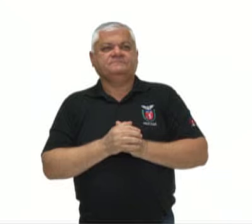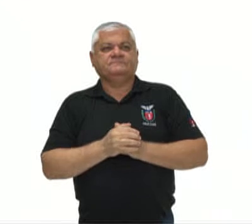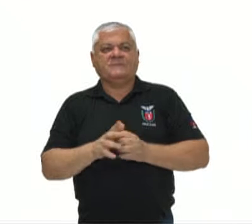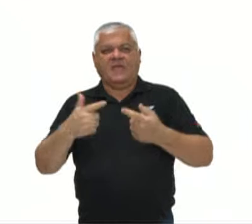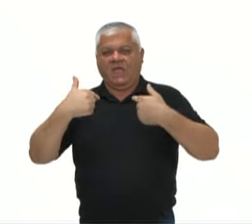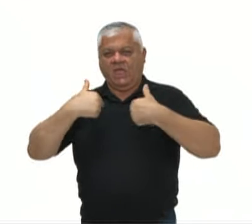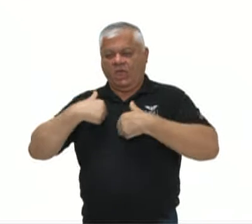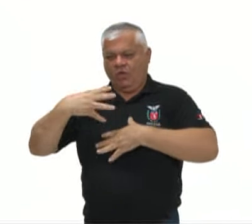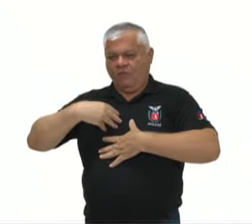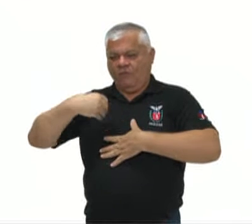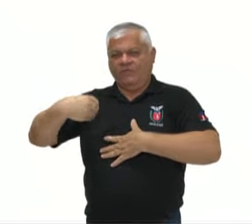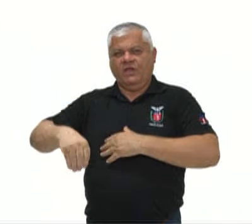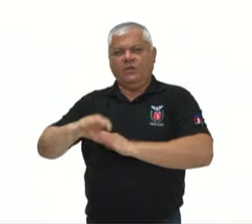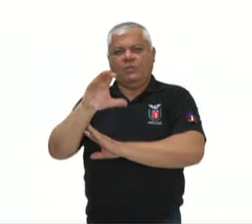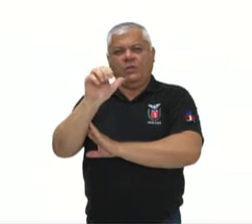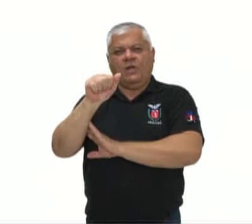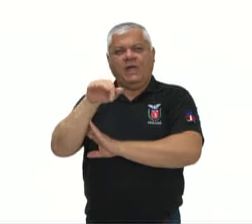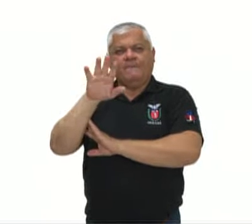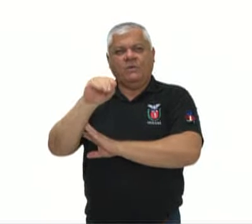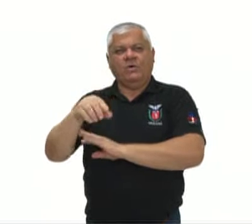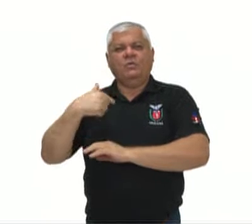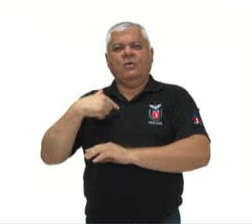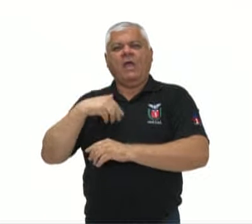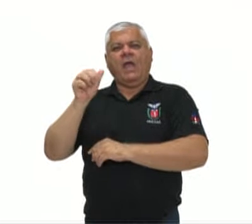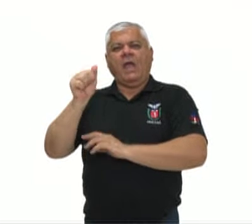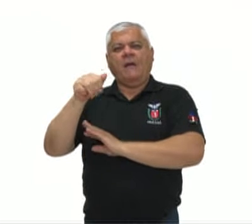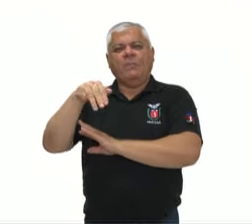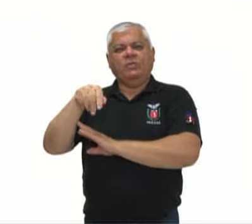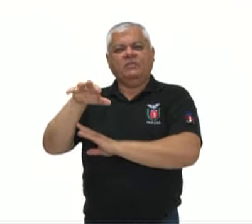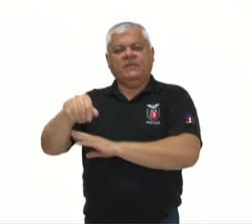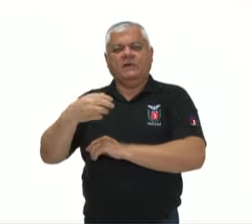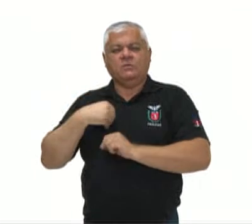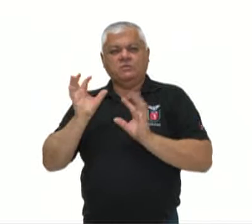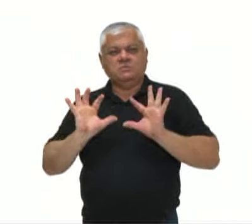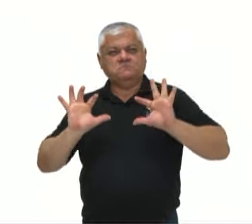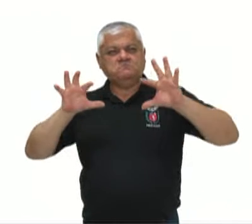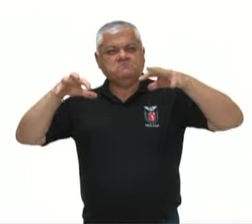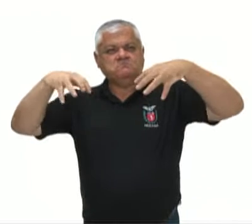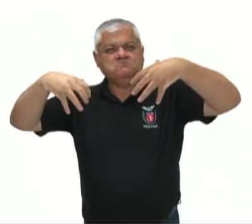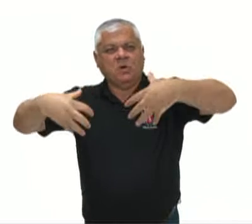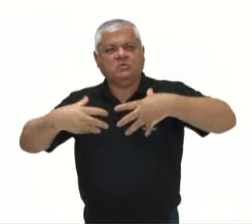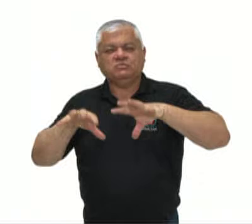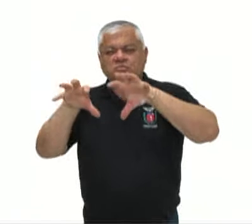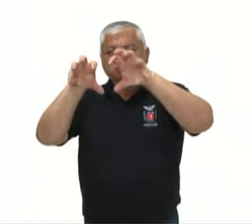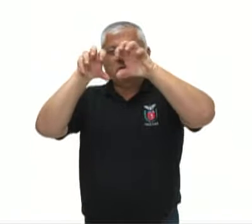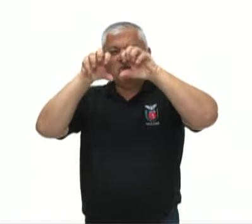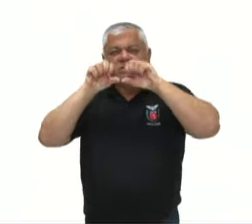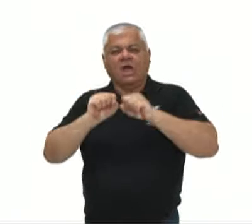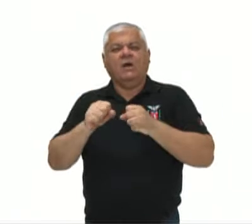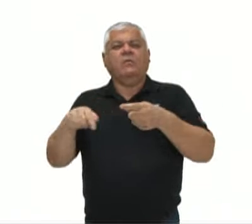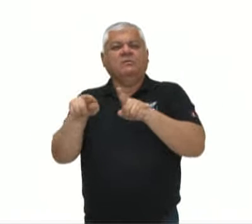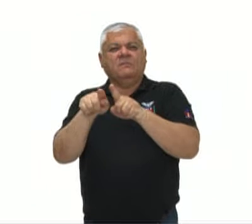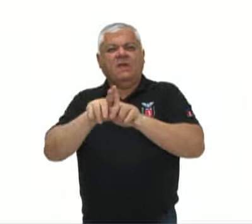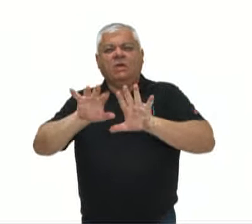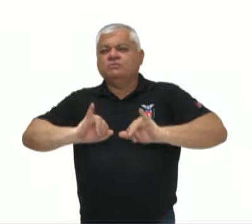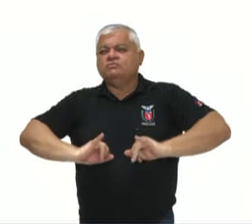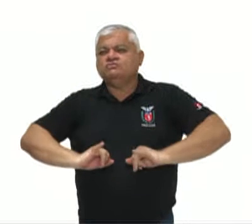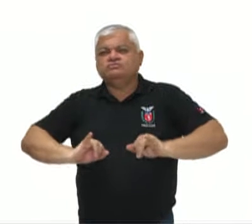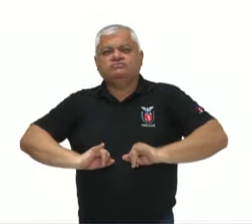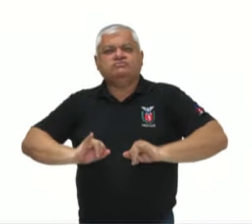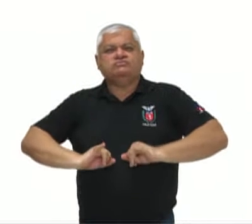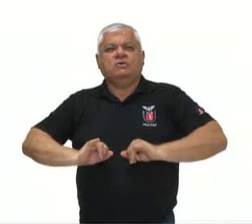Eu, filho do carbono e do amoníaco, monstro de escuridão e rutilância, sofro desde